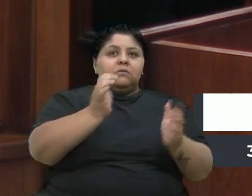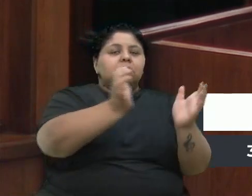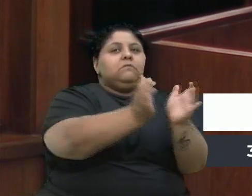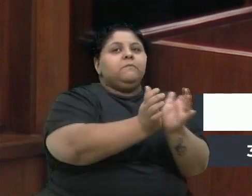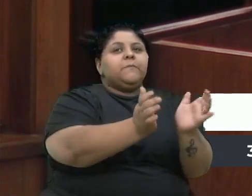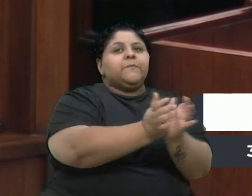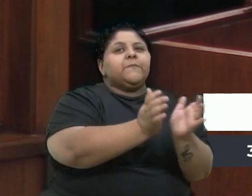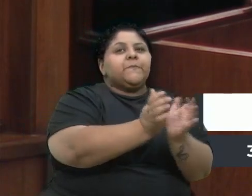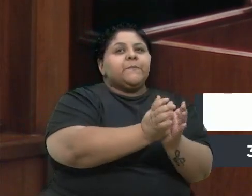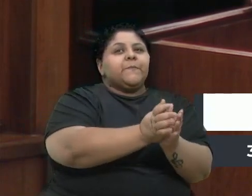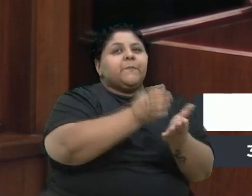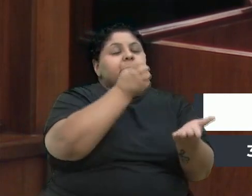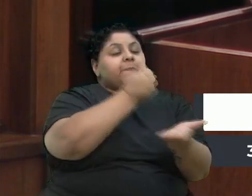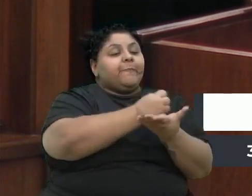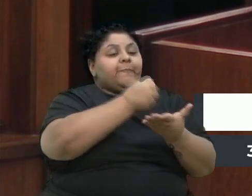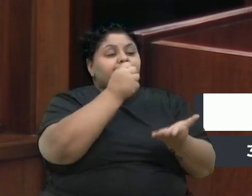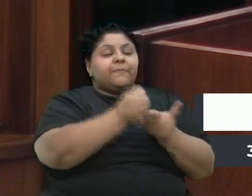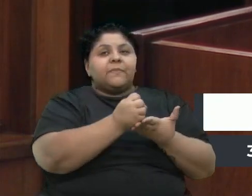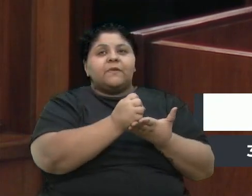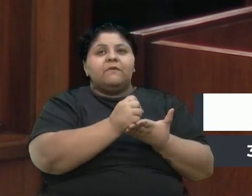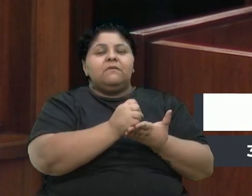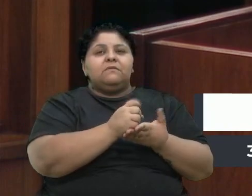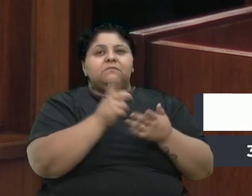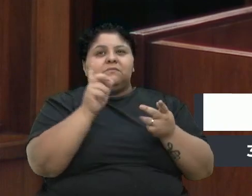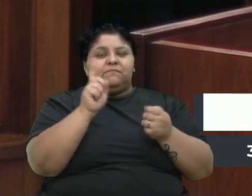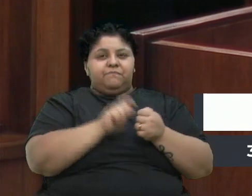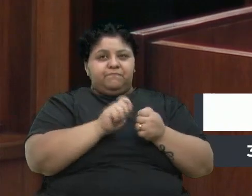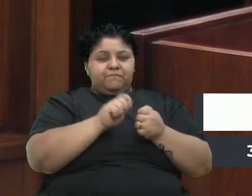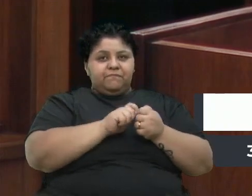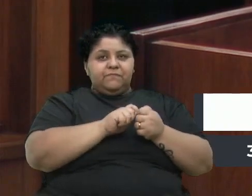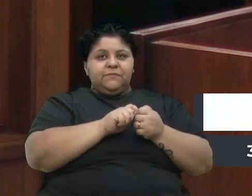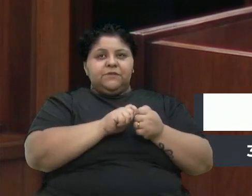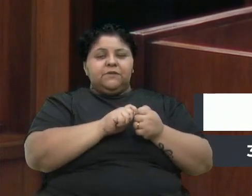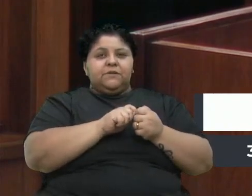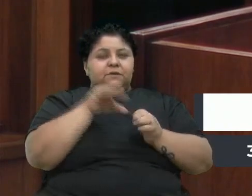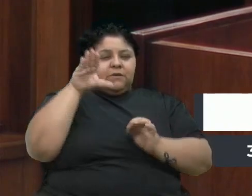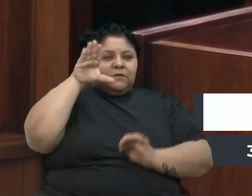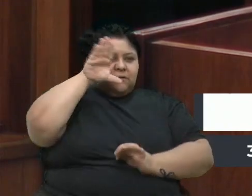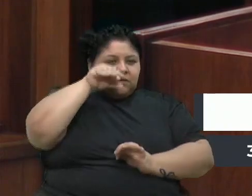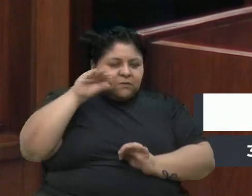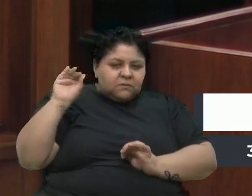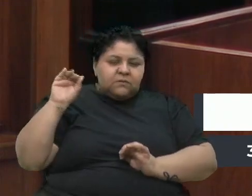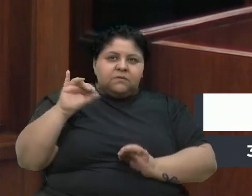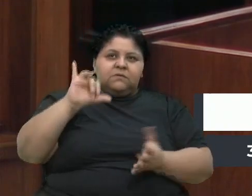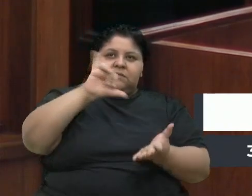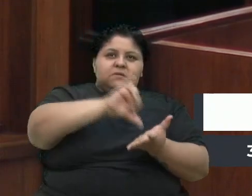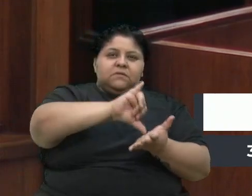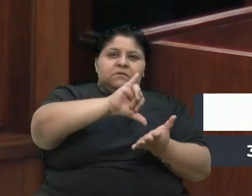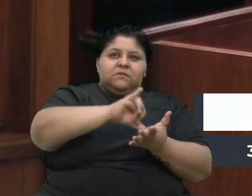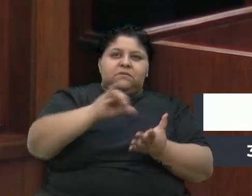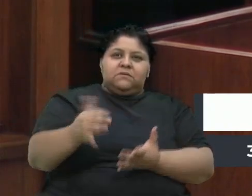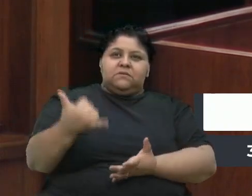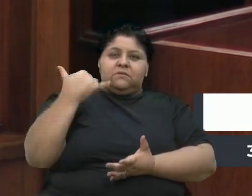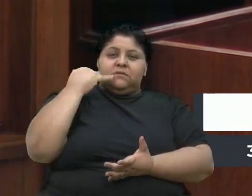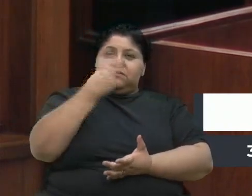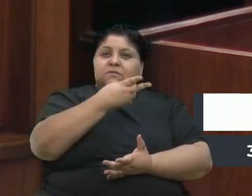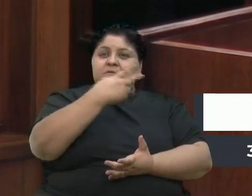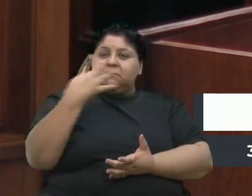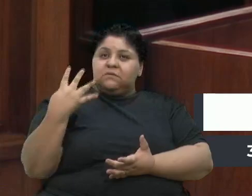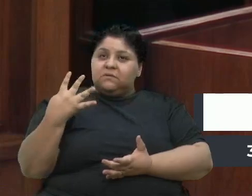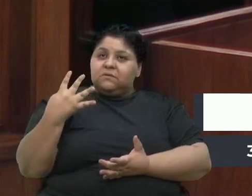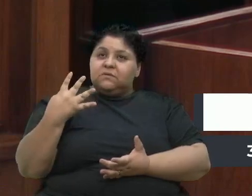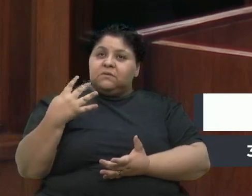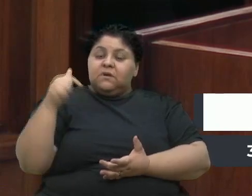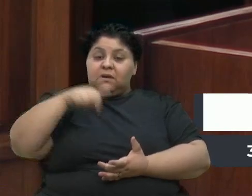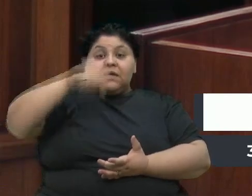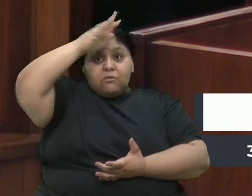serão contratadas para fazer estas verificações, para a central de atendimento 24 horas, são